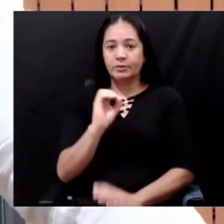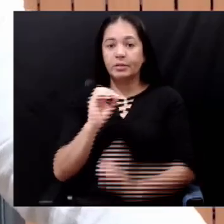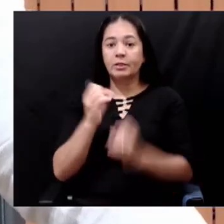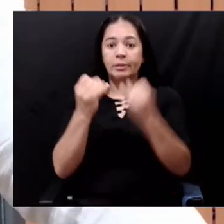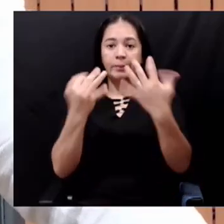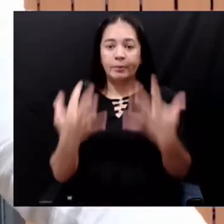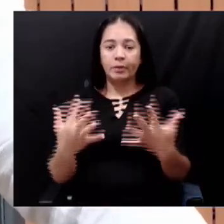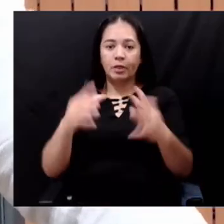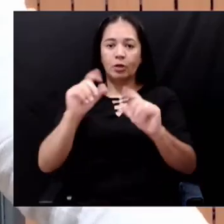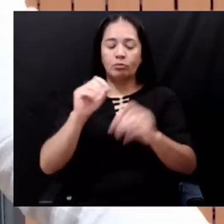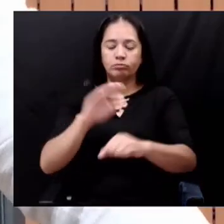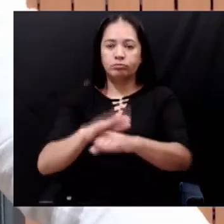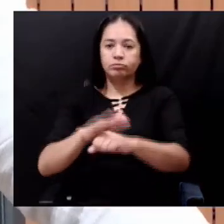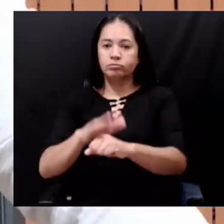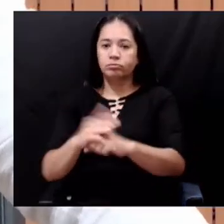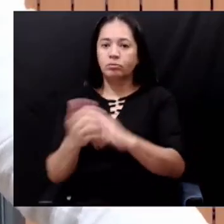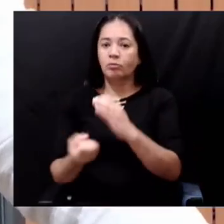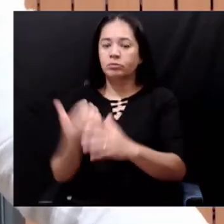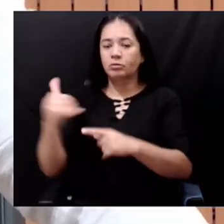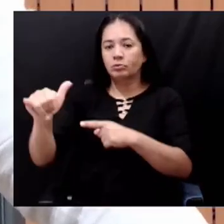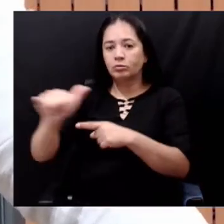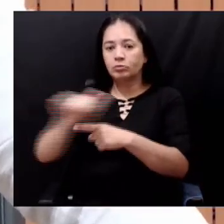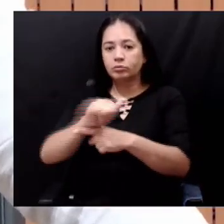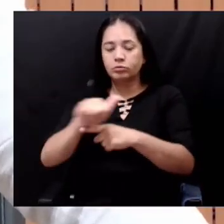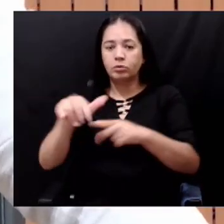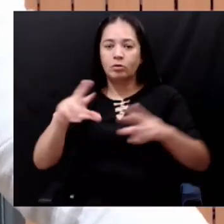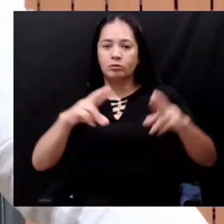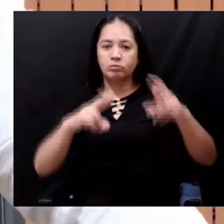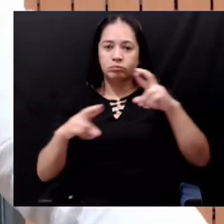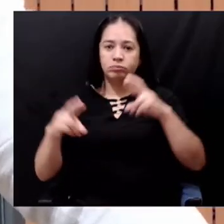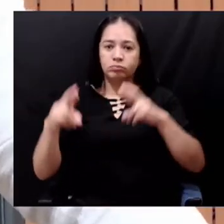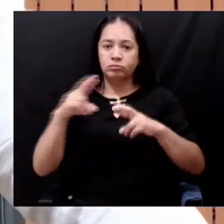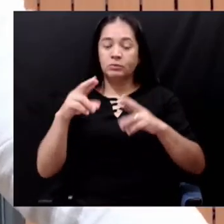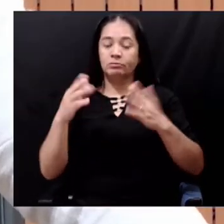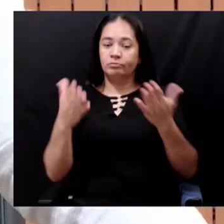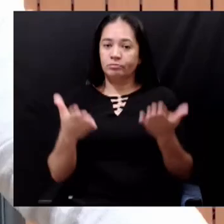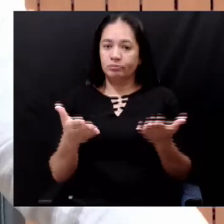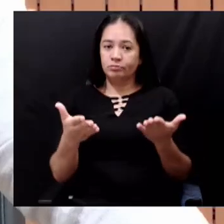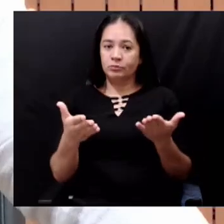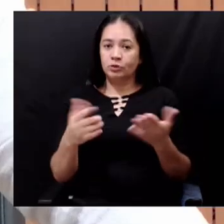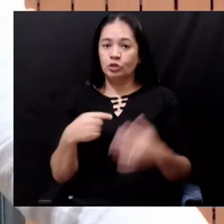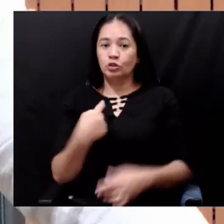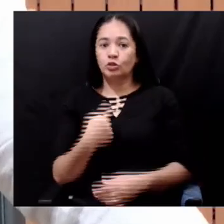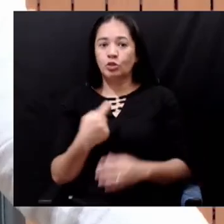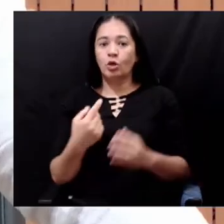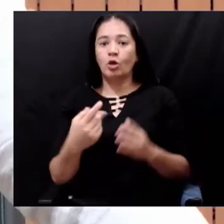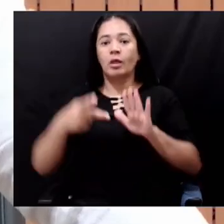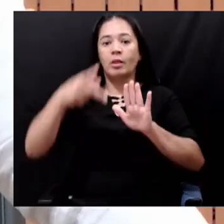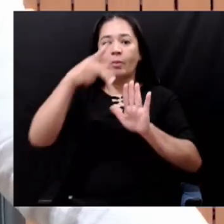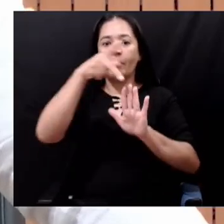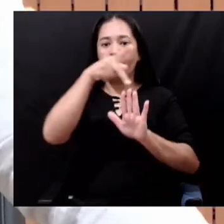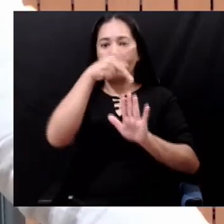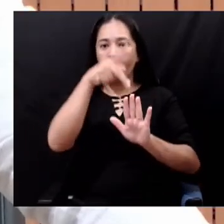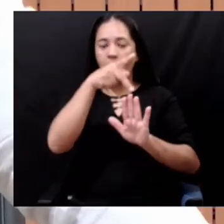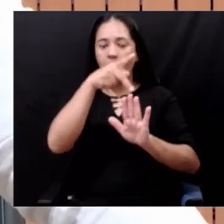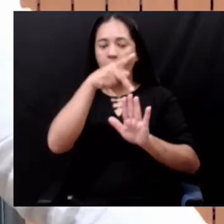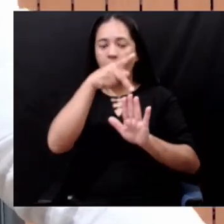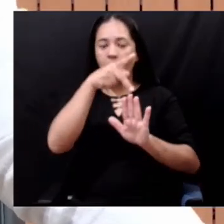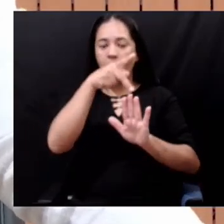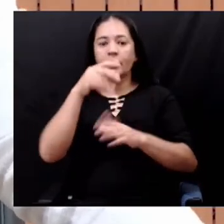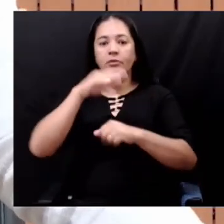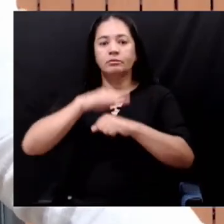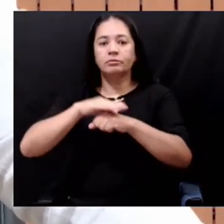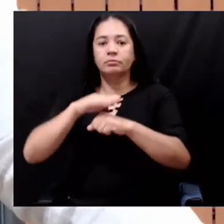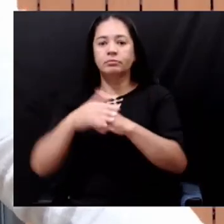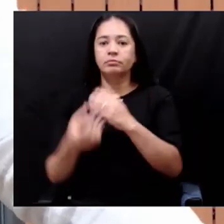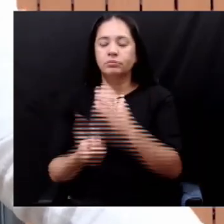estratégias para o monitoramento. E dentro disso nós estamos baixando uma portaria, né, criando um comitê de avaliação